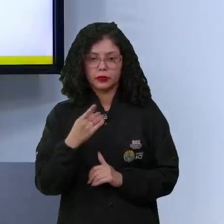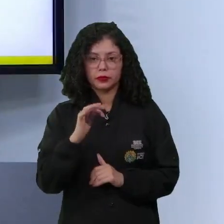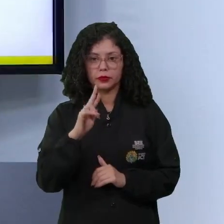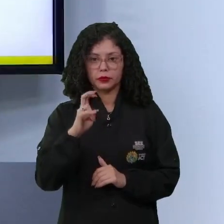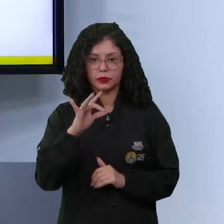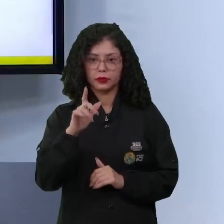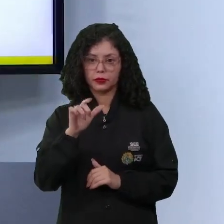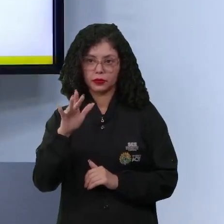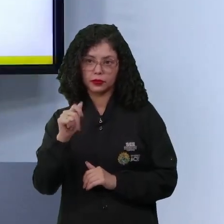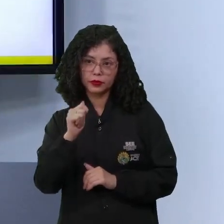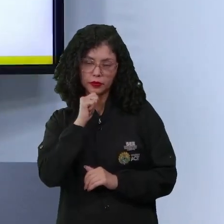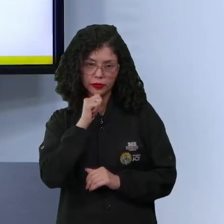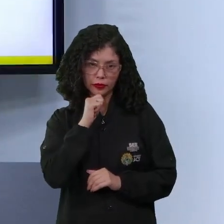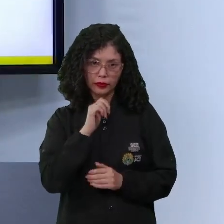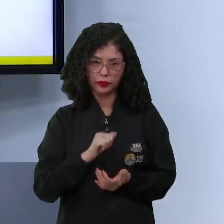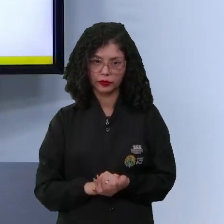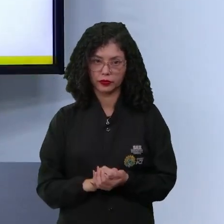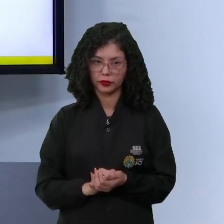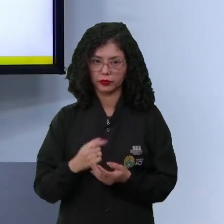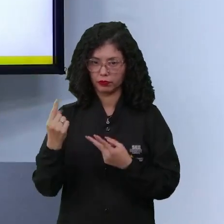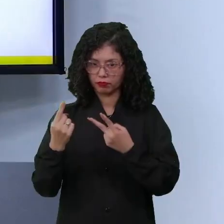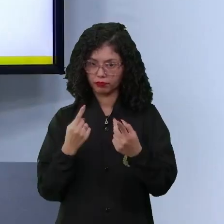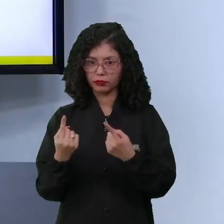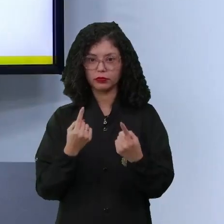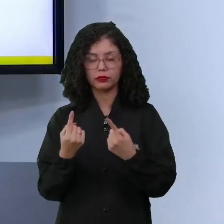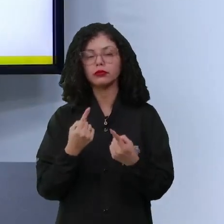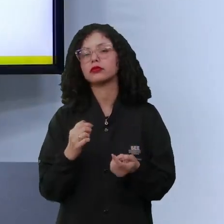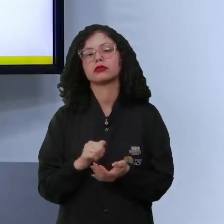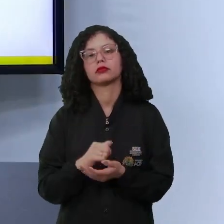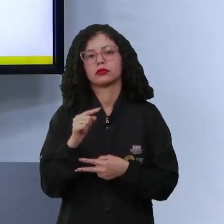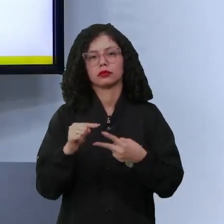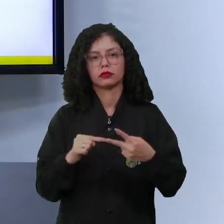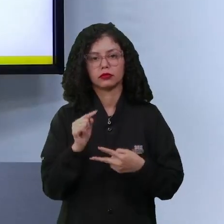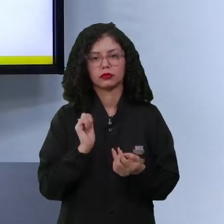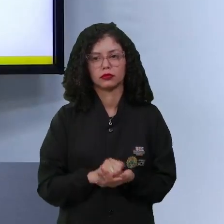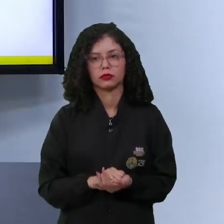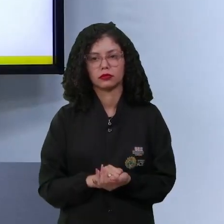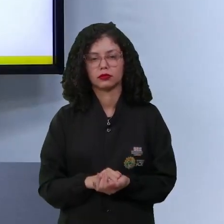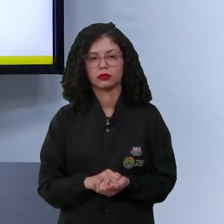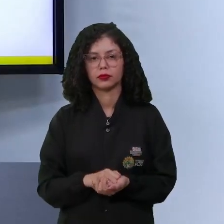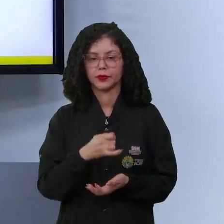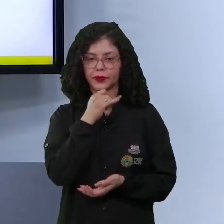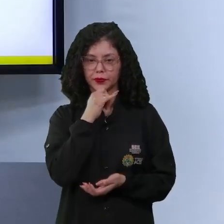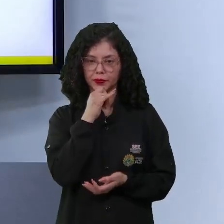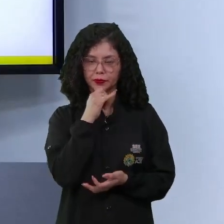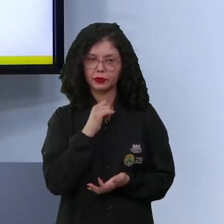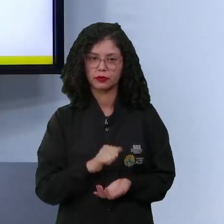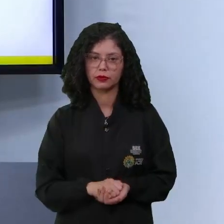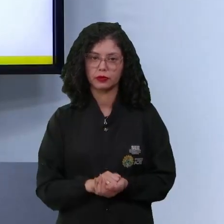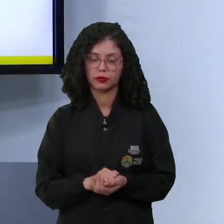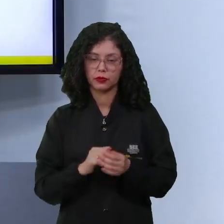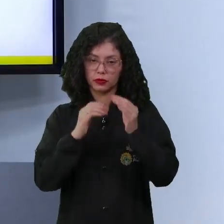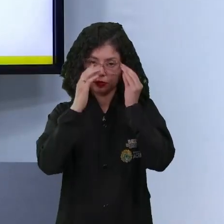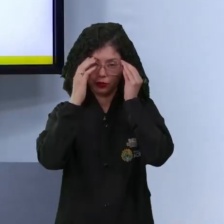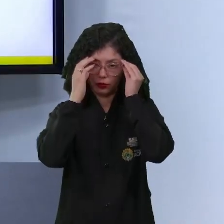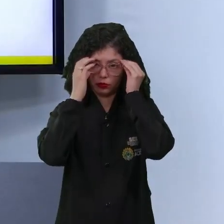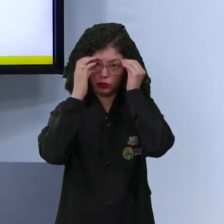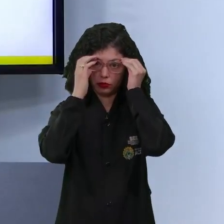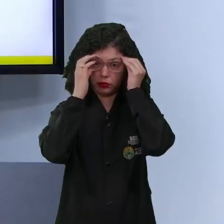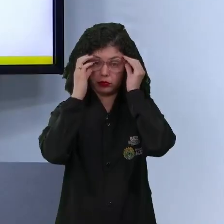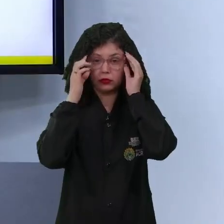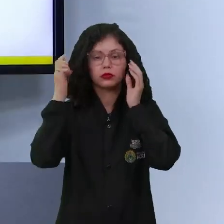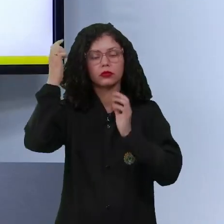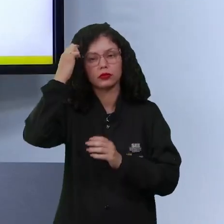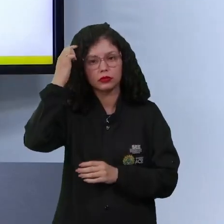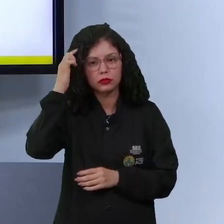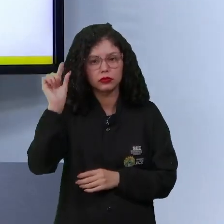proporcionalidade entre gramas e reais no caso desse exemplo? Deixar você pensar